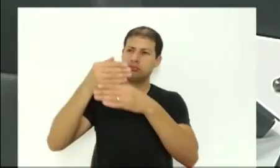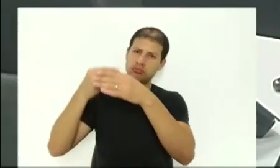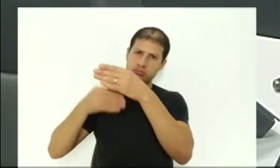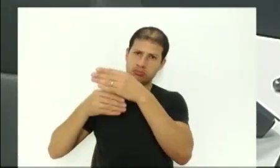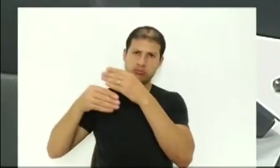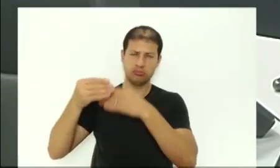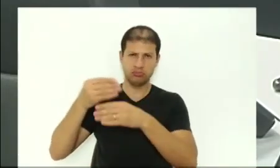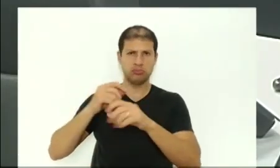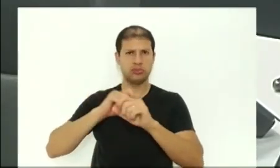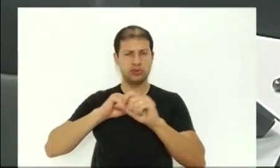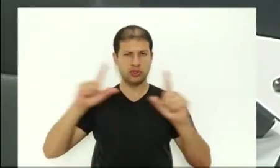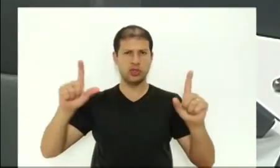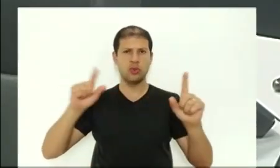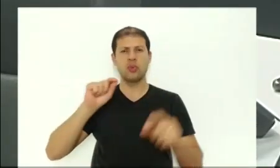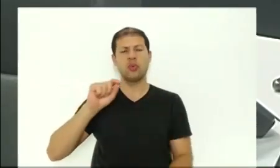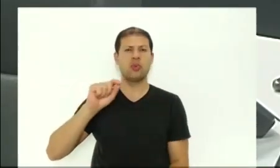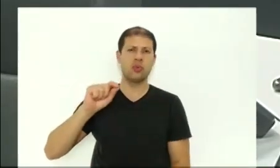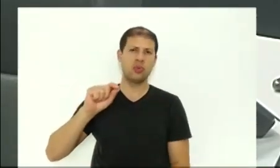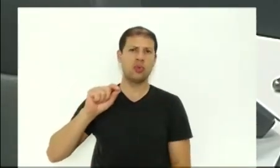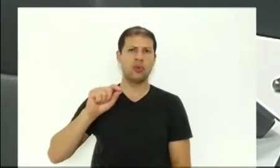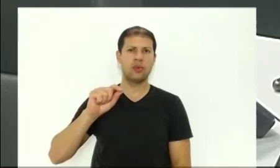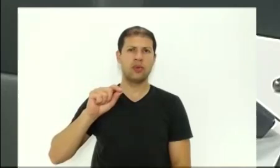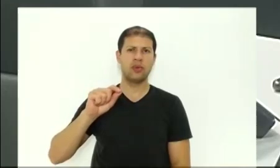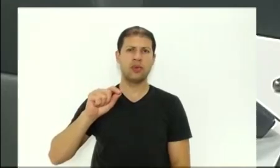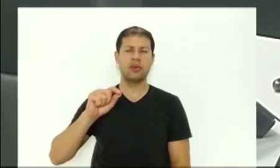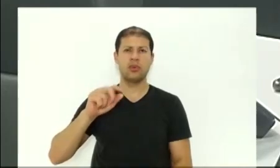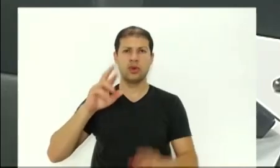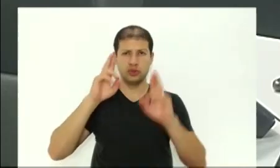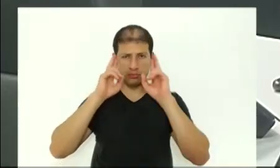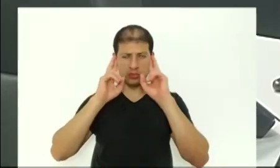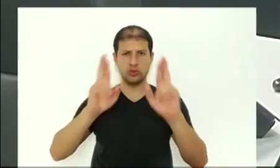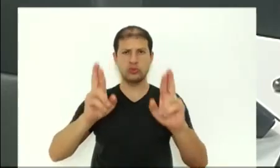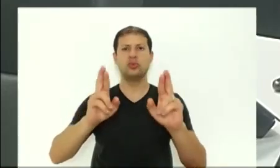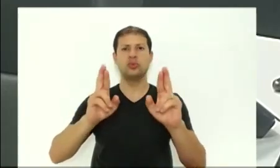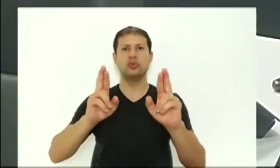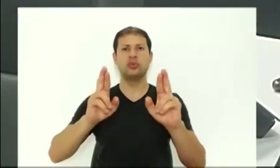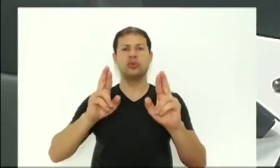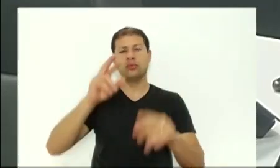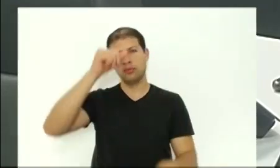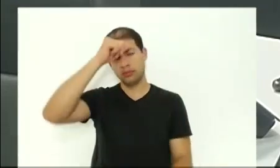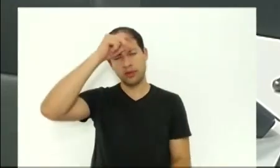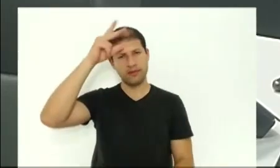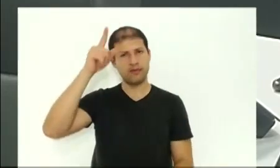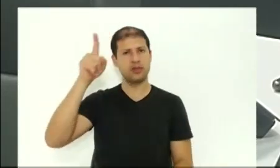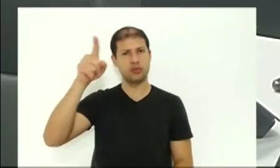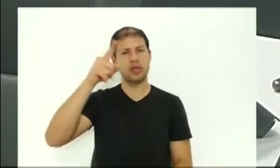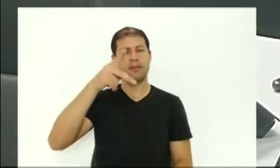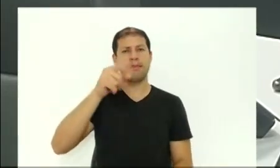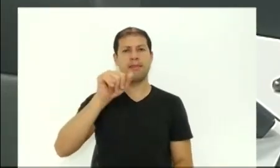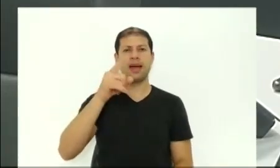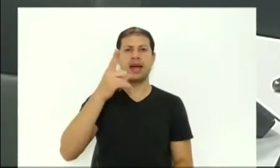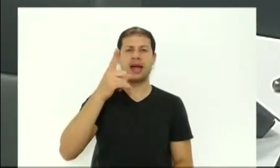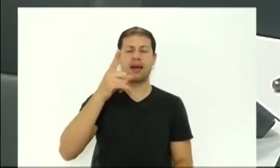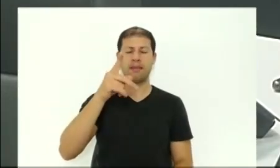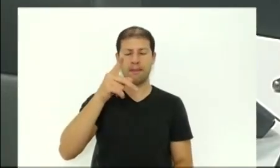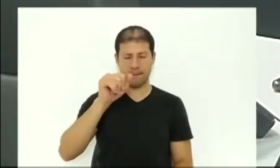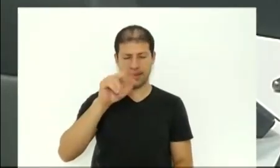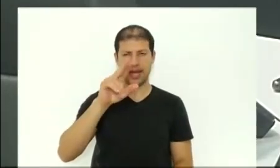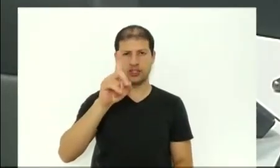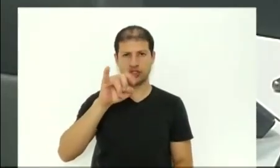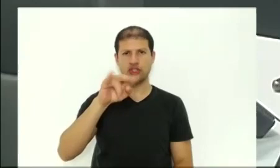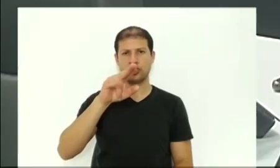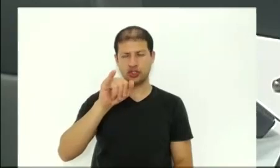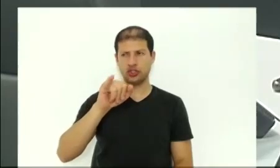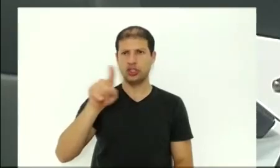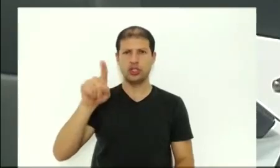aqui o respeito que o prefeito Pardini e sua equipe, comandada pelo Fábio Leite, tem pelo